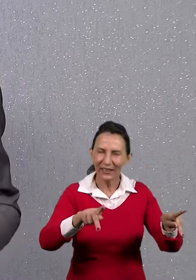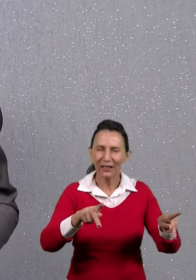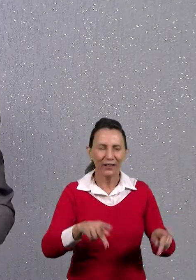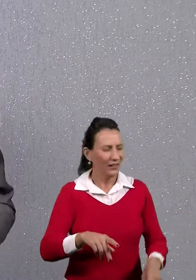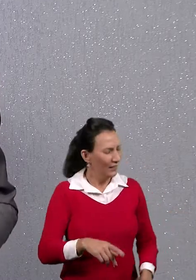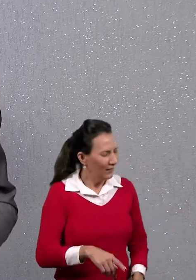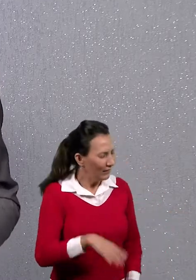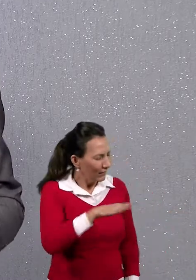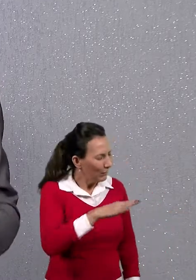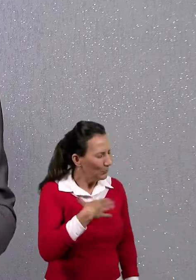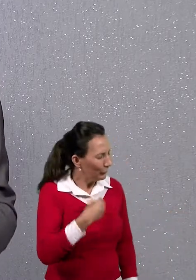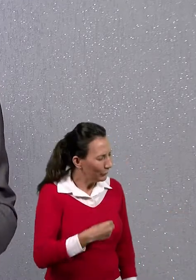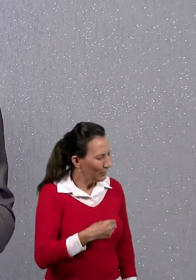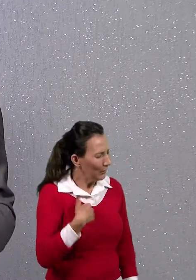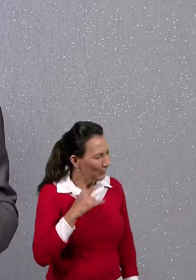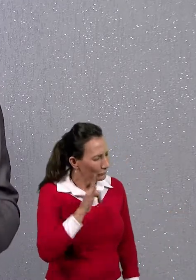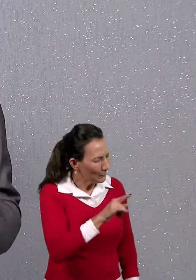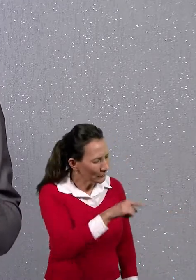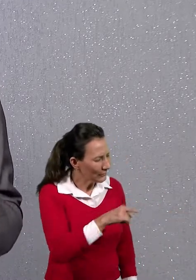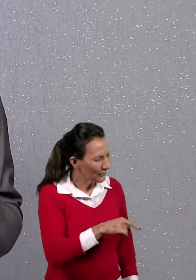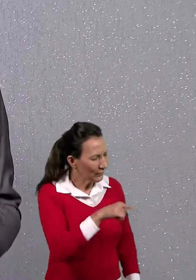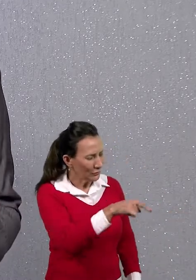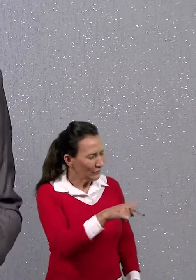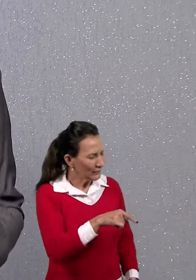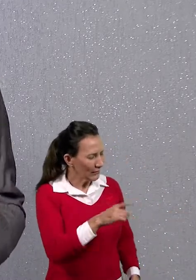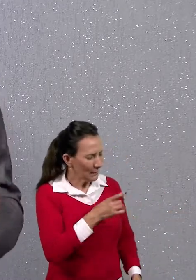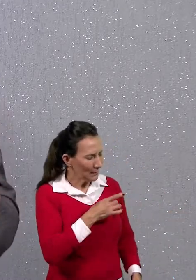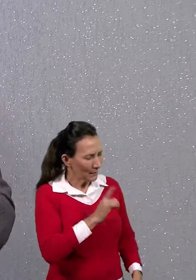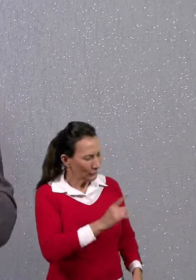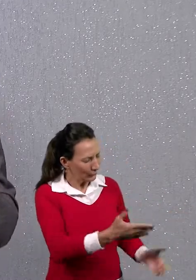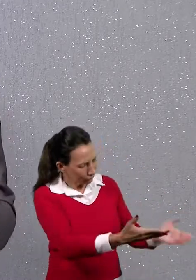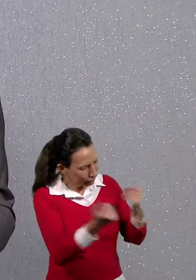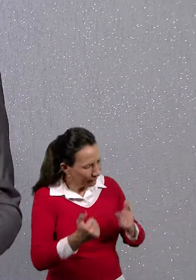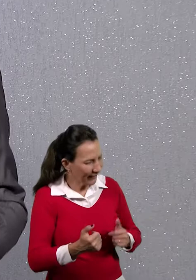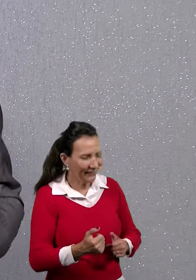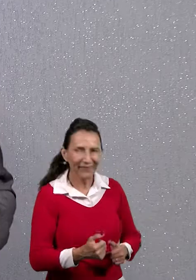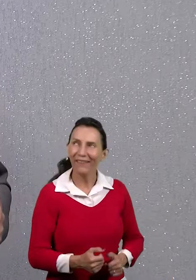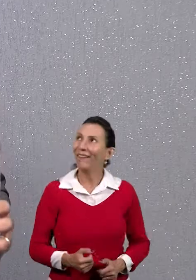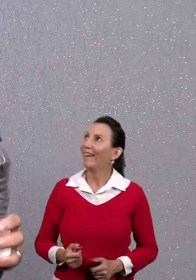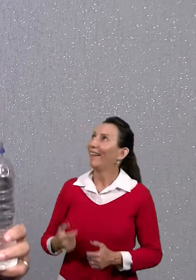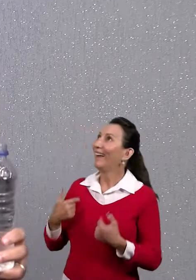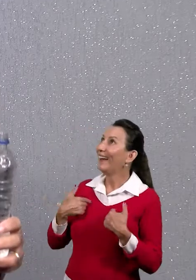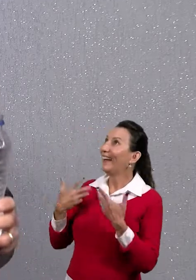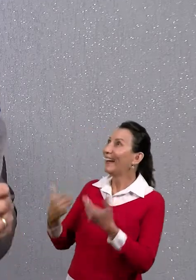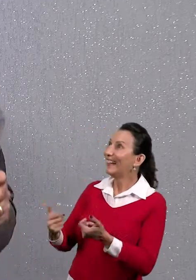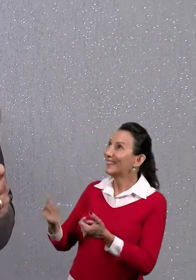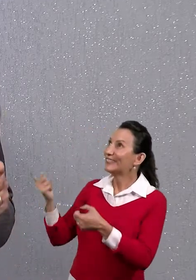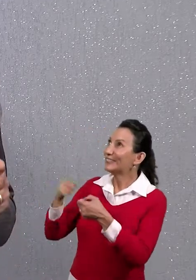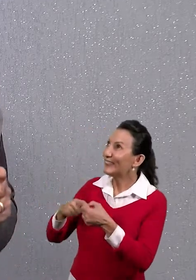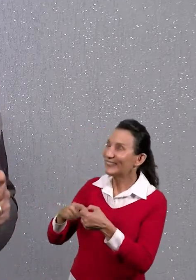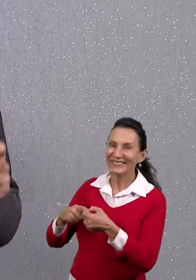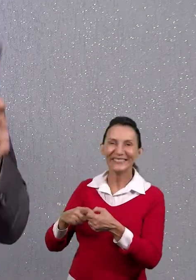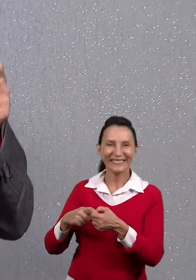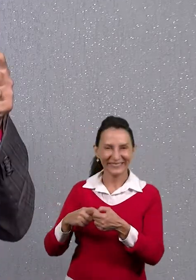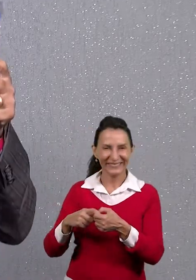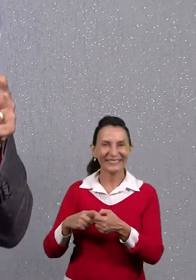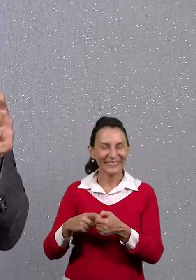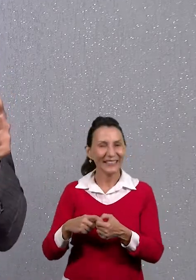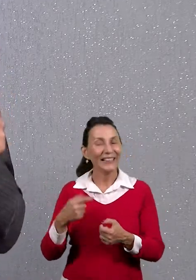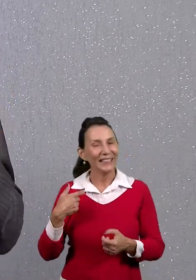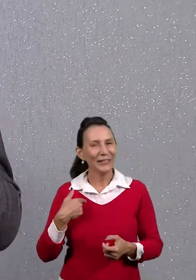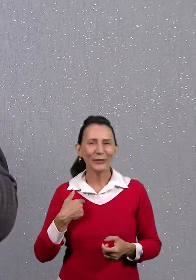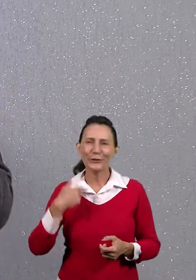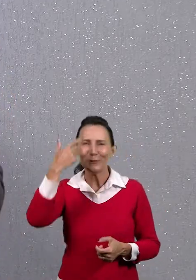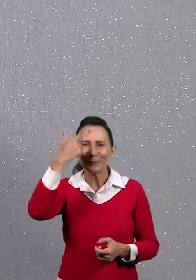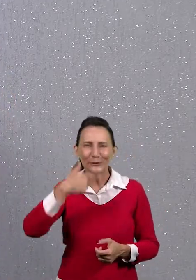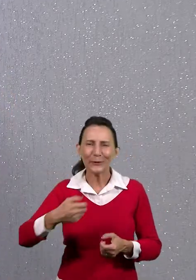sofrendo desse jeito não. O verdadeiro lança fora todo o medo. Deus me trouxe de volta e fez como isso aqui, ó. Aí eu me tornei uma bênção